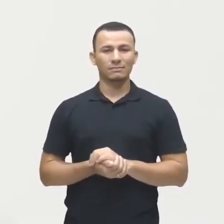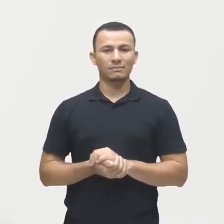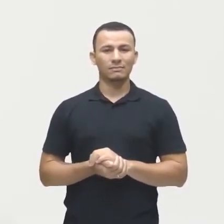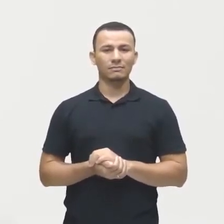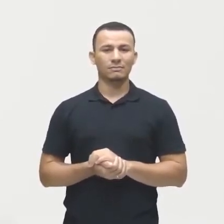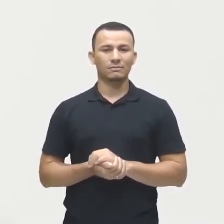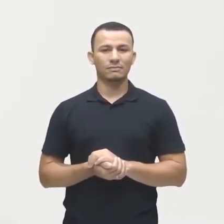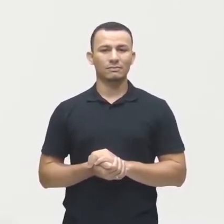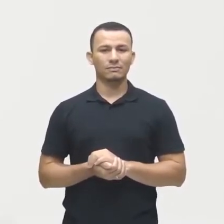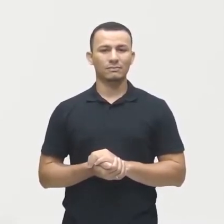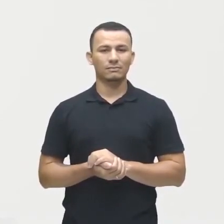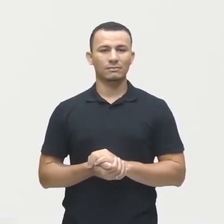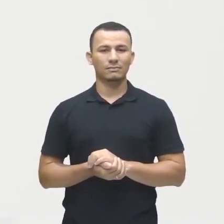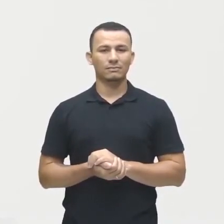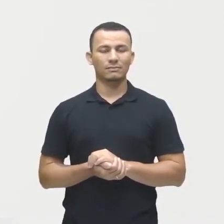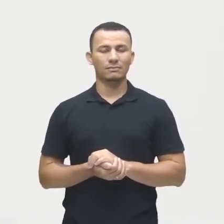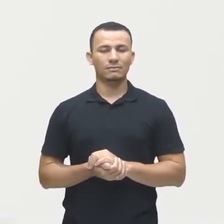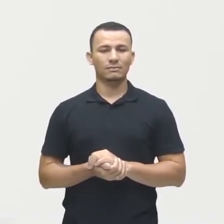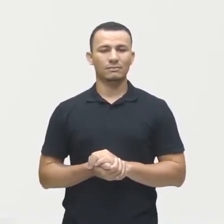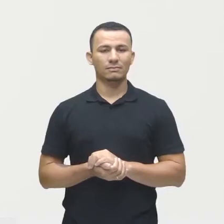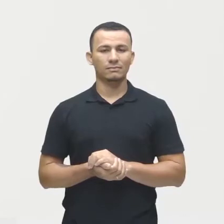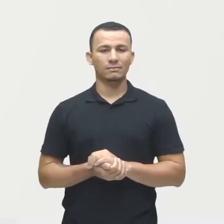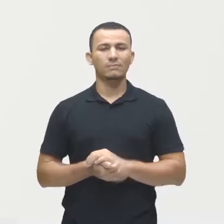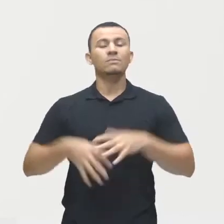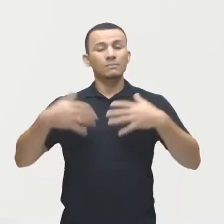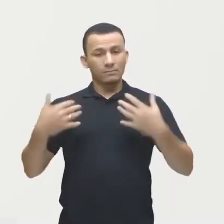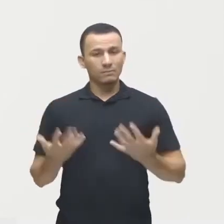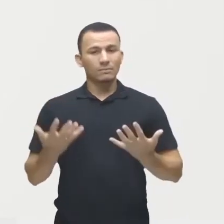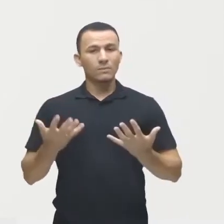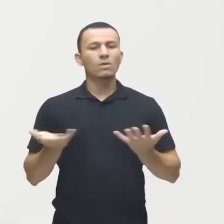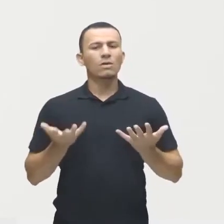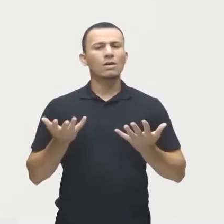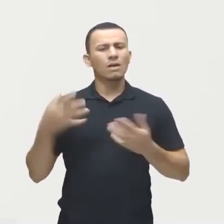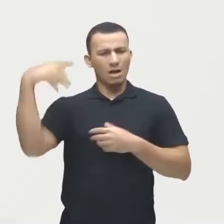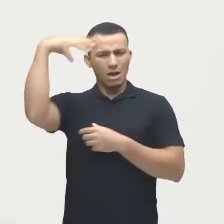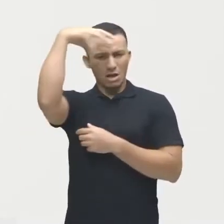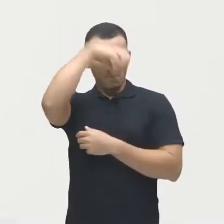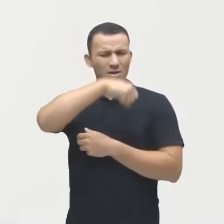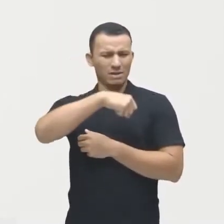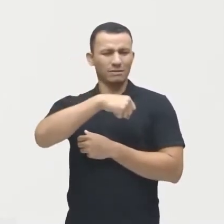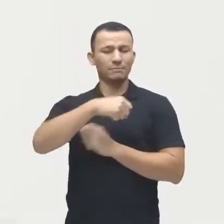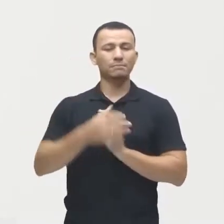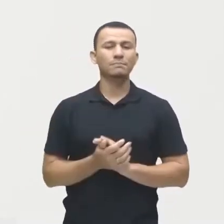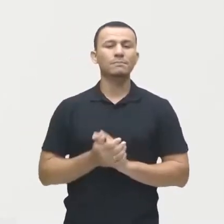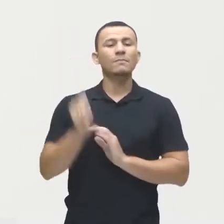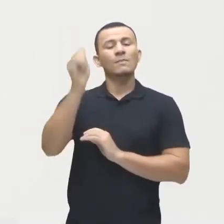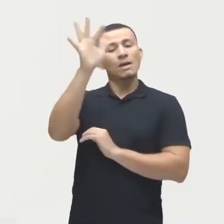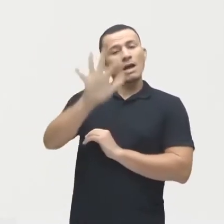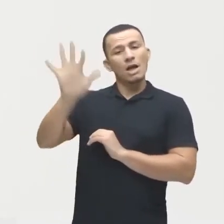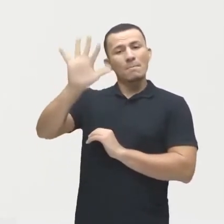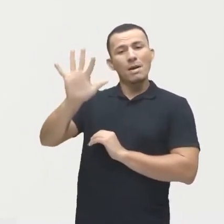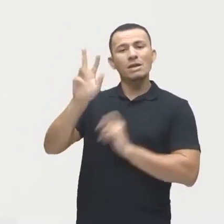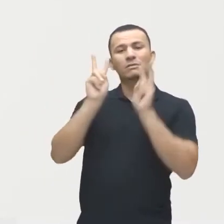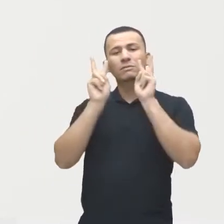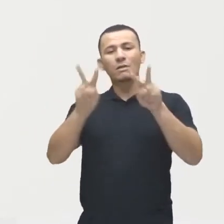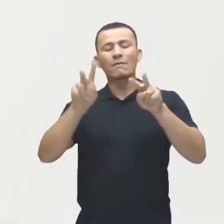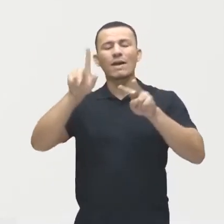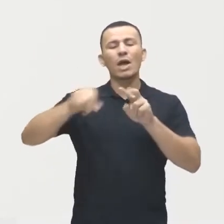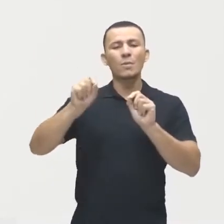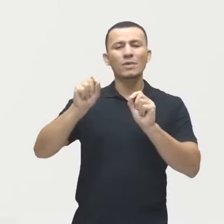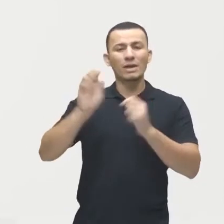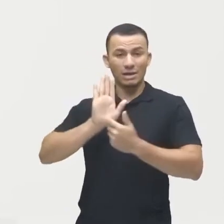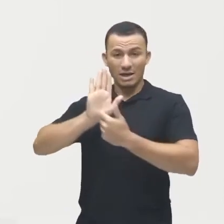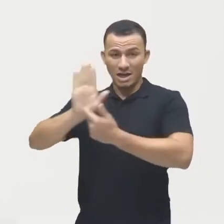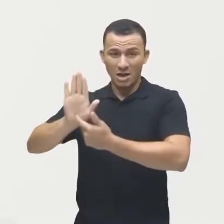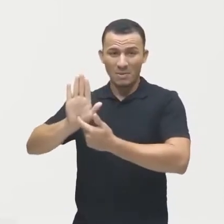Então, vamos lá. Vamos saber um pouco mais. As imagens que veremos representam situações